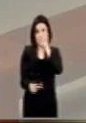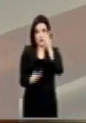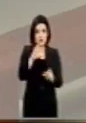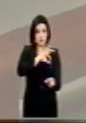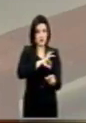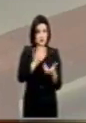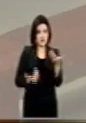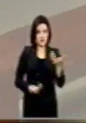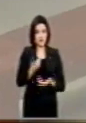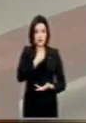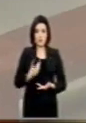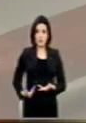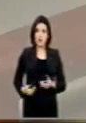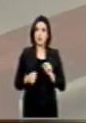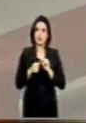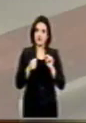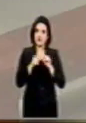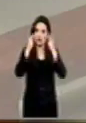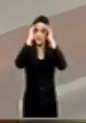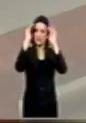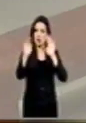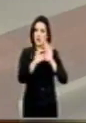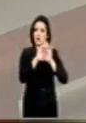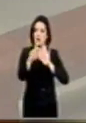dos limites legais definidos no regulamento.